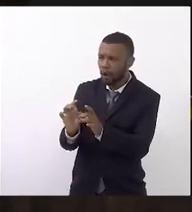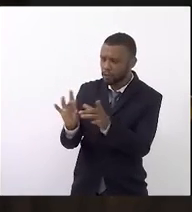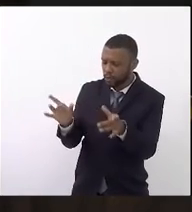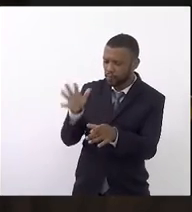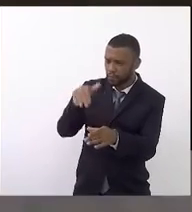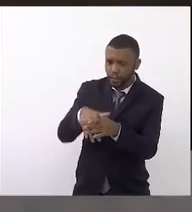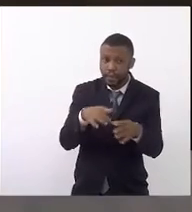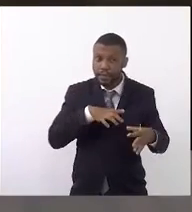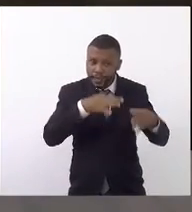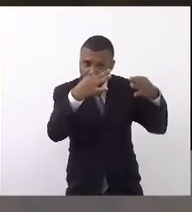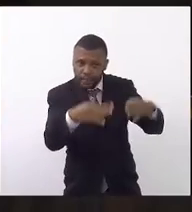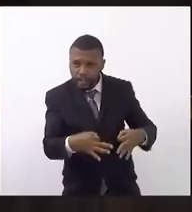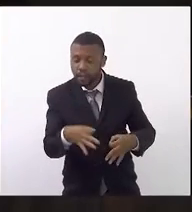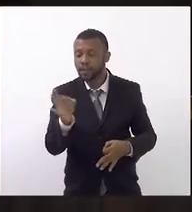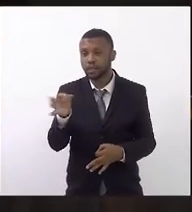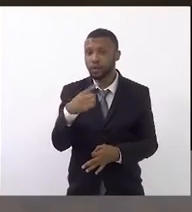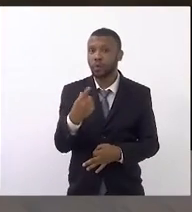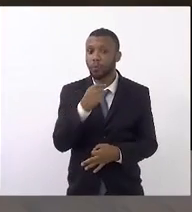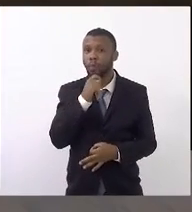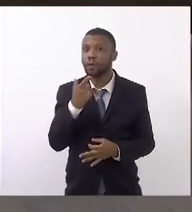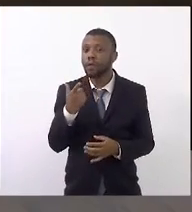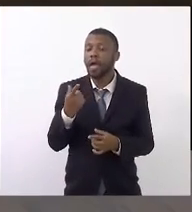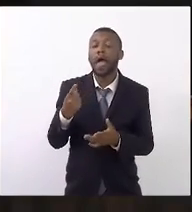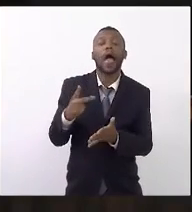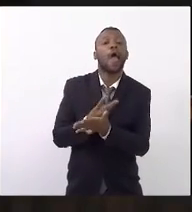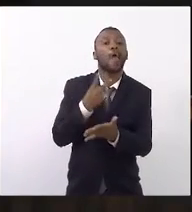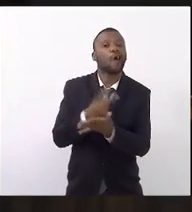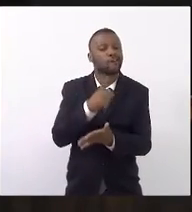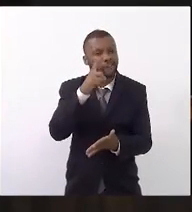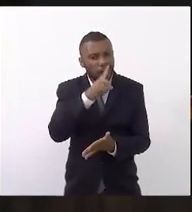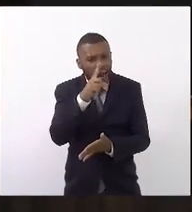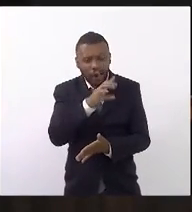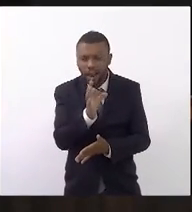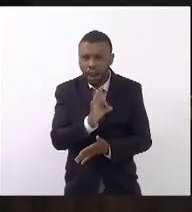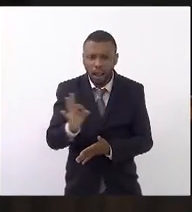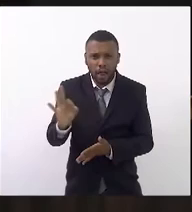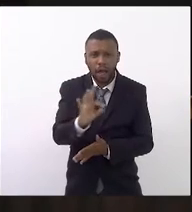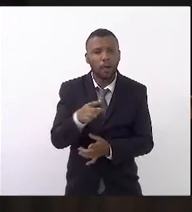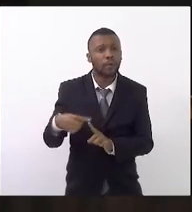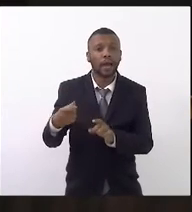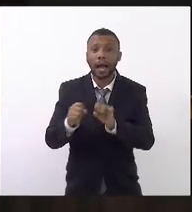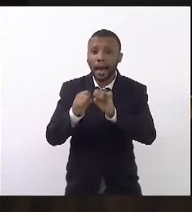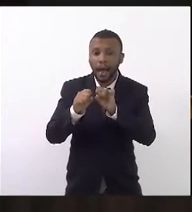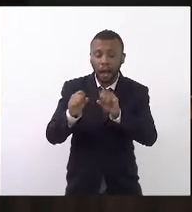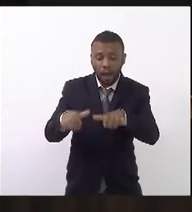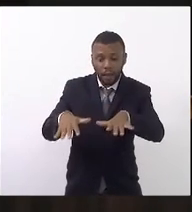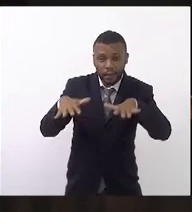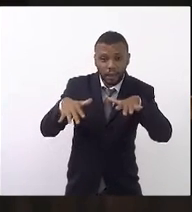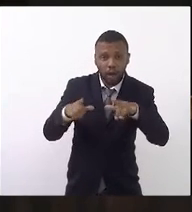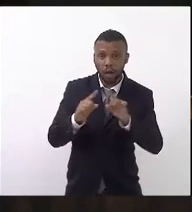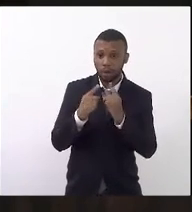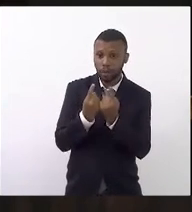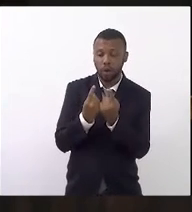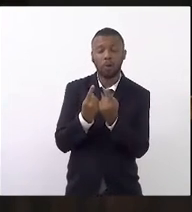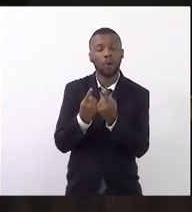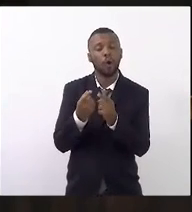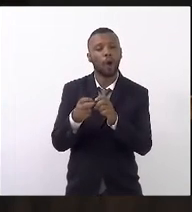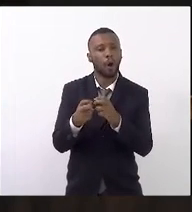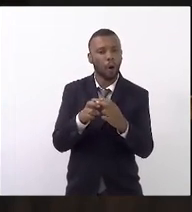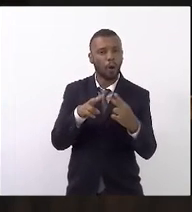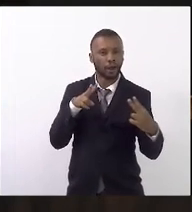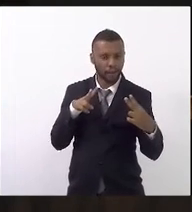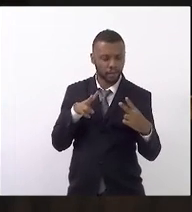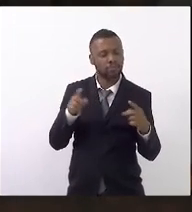Tem certeza? Tem certeza. Que a gente não está cometendo nenhum erro? Não, não, porque tá, a sessão online está valendo. Prossegue, deputado Márcio Pacheco. Pode